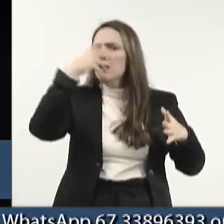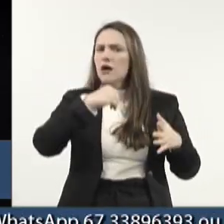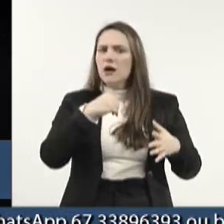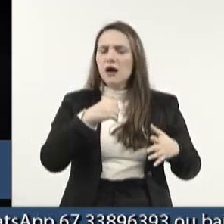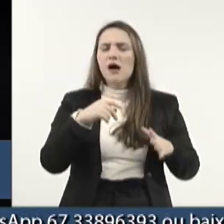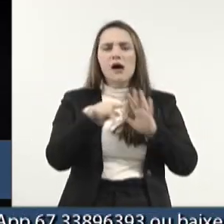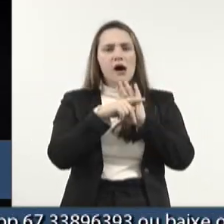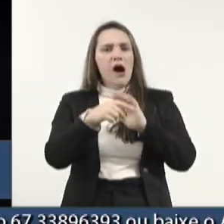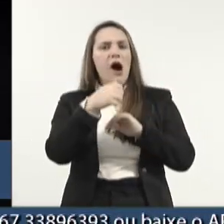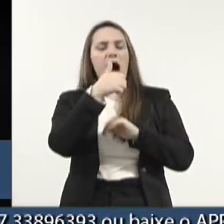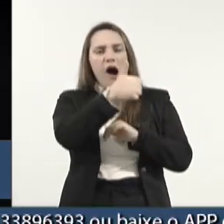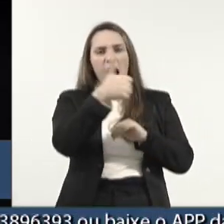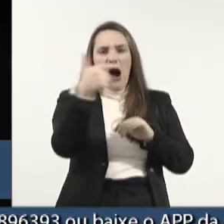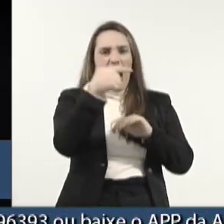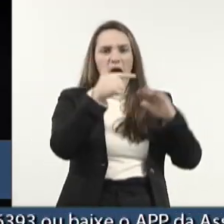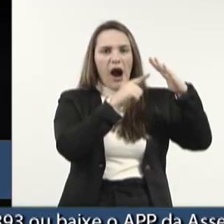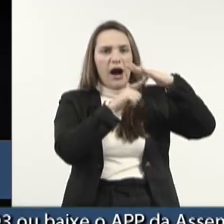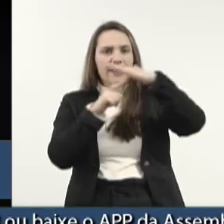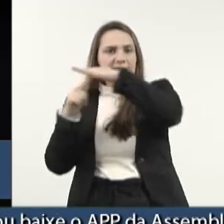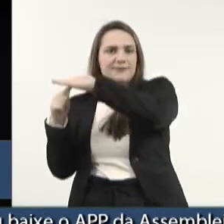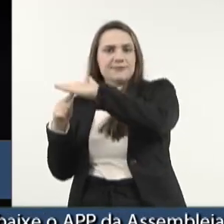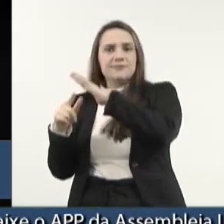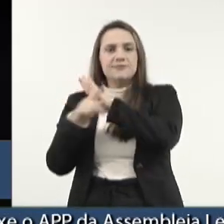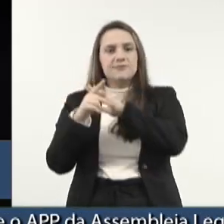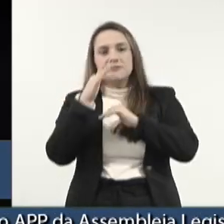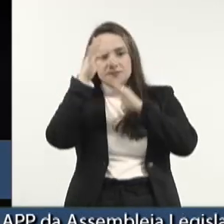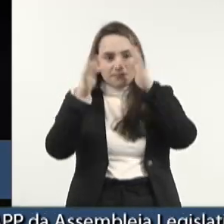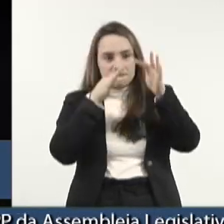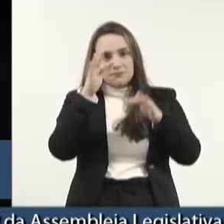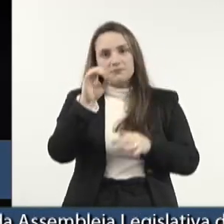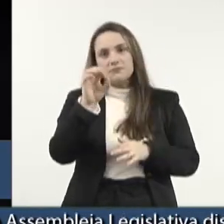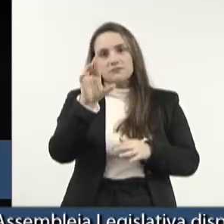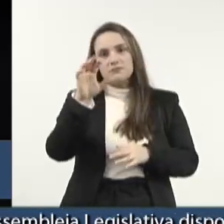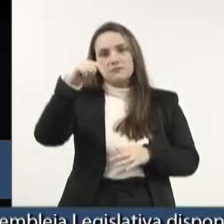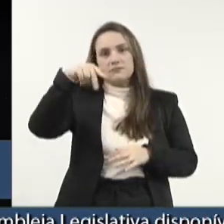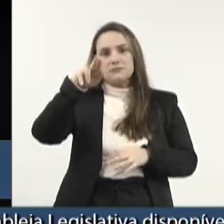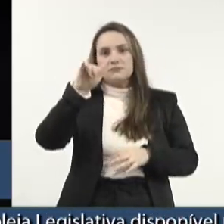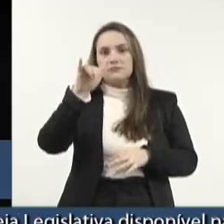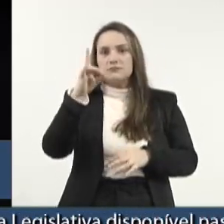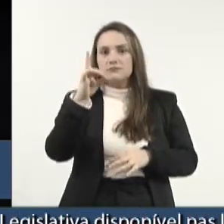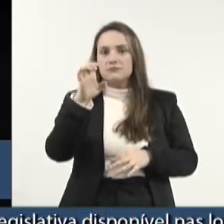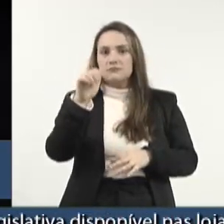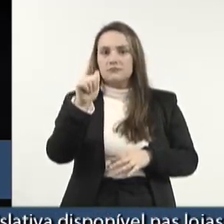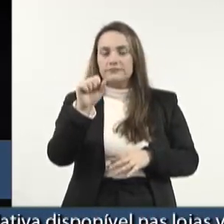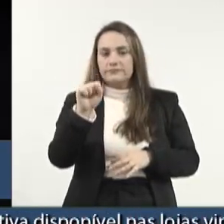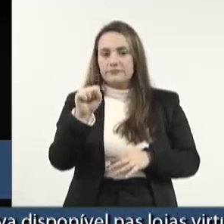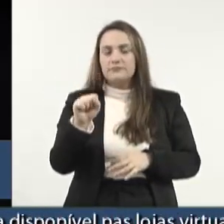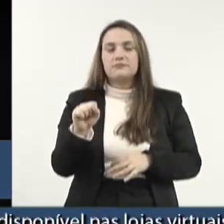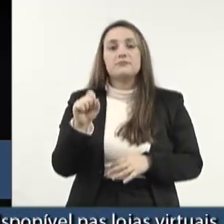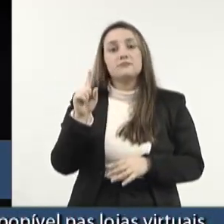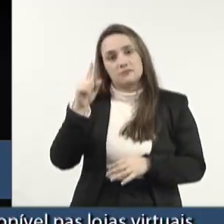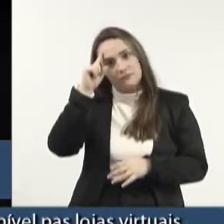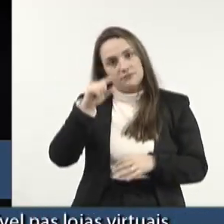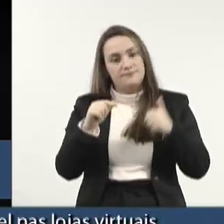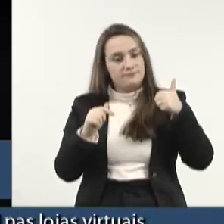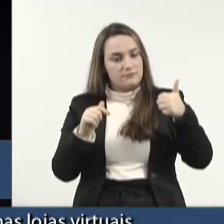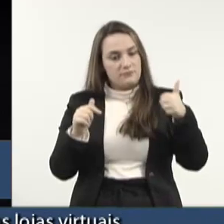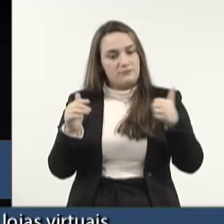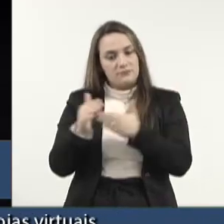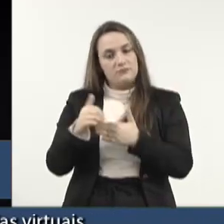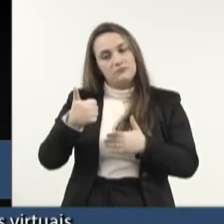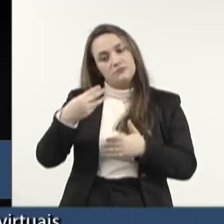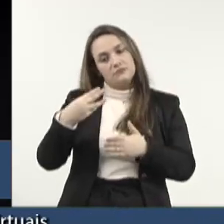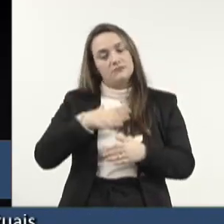16ª Exposição Nacional de Orquídeas, que foi realizado neste fim de semana, de 11 a 13 de agosto,